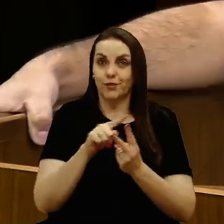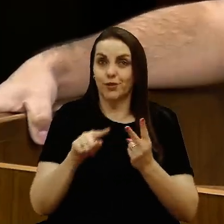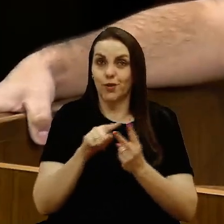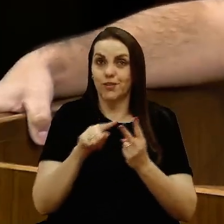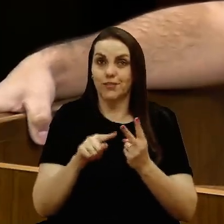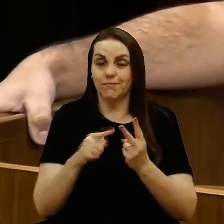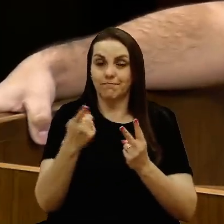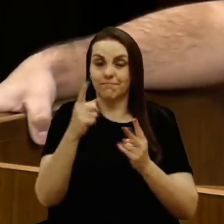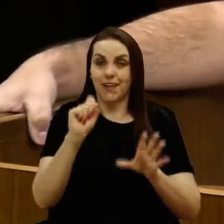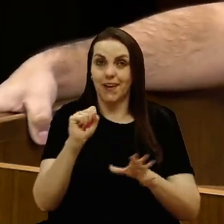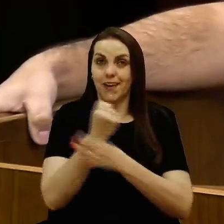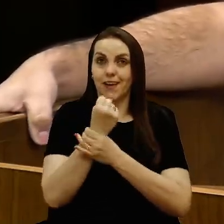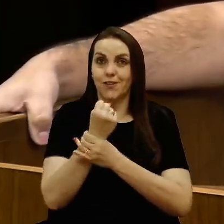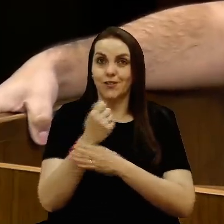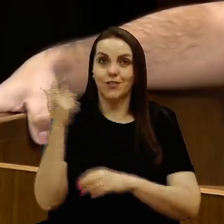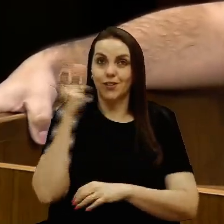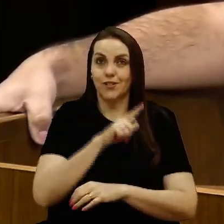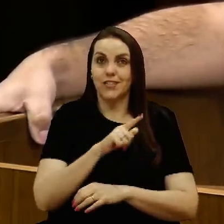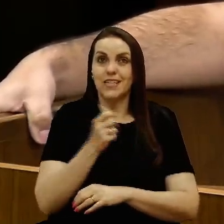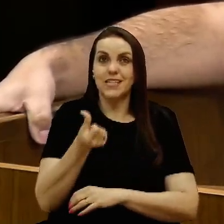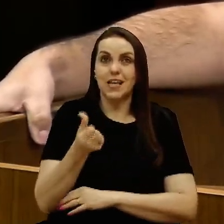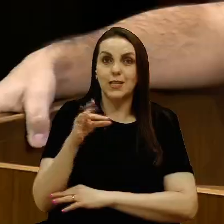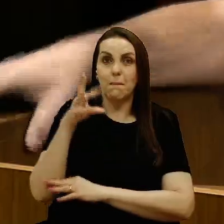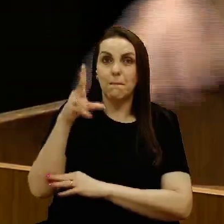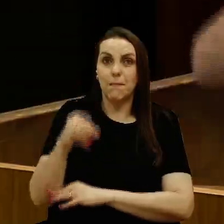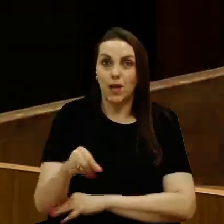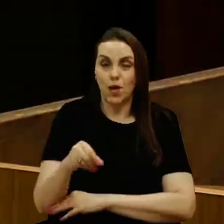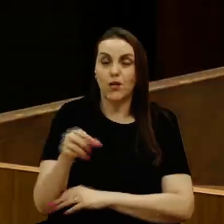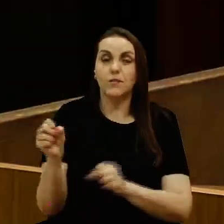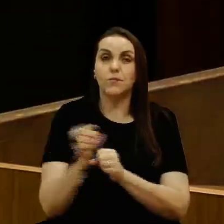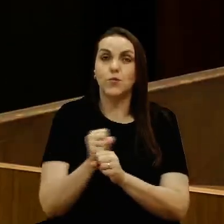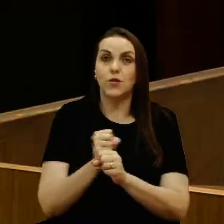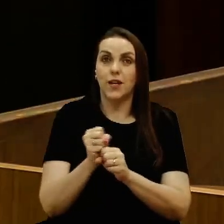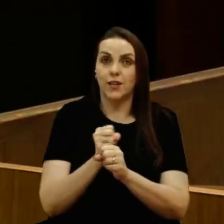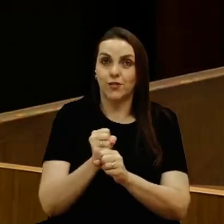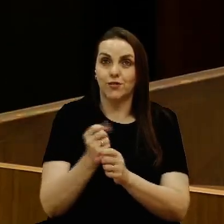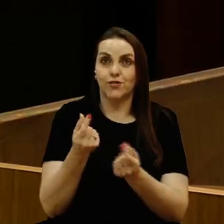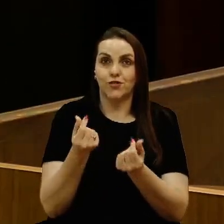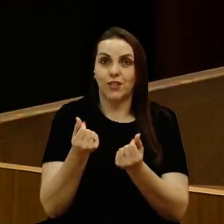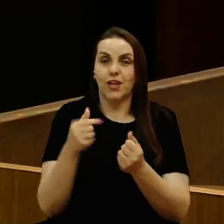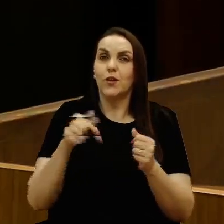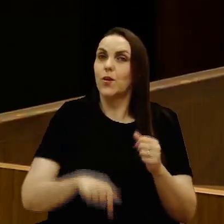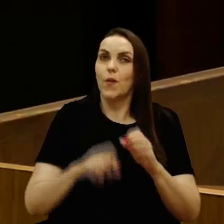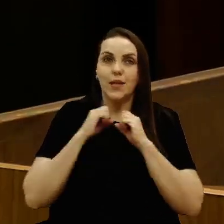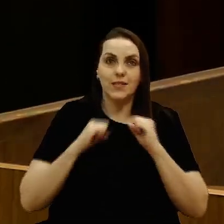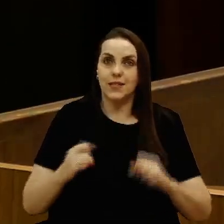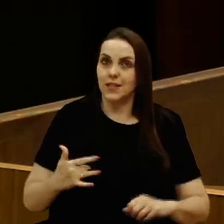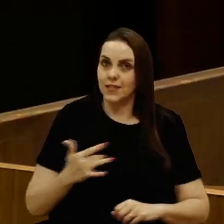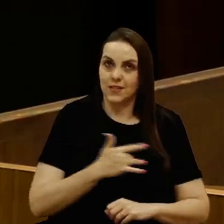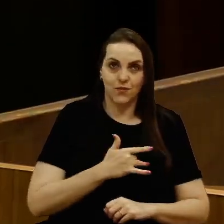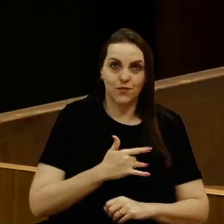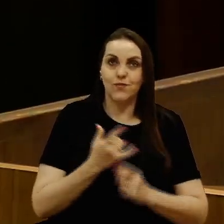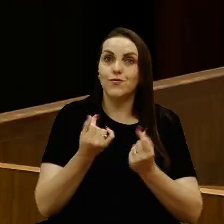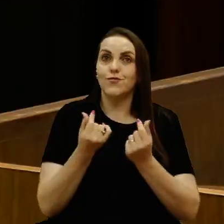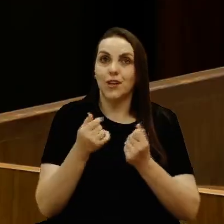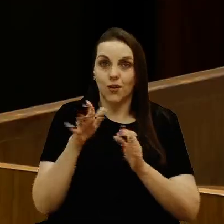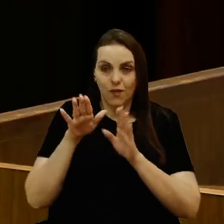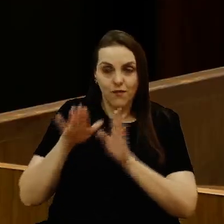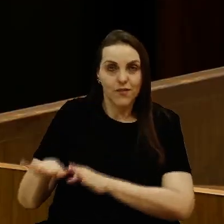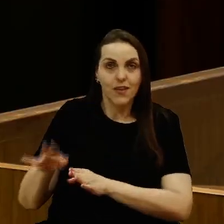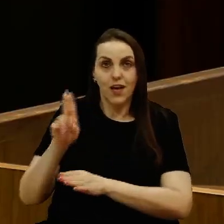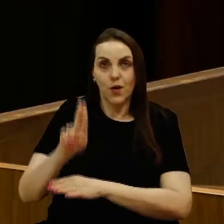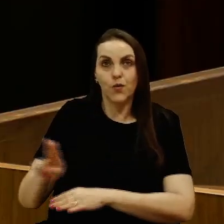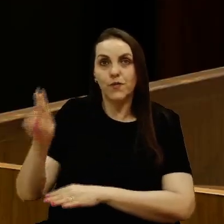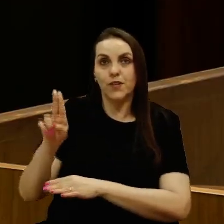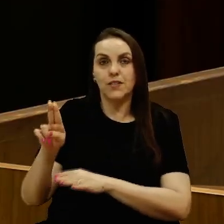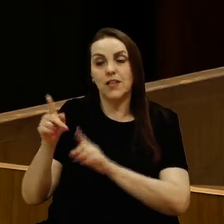vamos aplicar em torno de 6 milhões de reais por ano. Não é dinheiro que vem para a Secretaria da Saúde, é o dinheiro que fica na universidade e eles irão reaplicar no que a